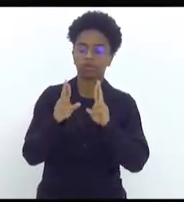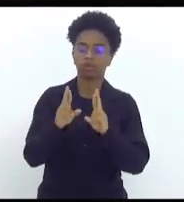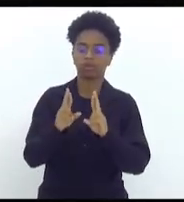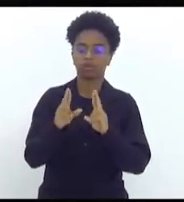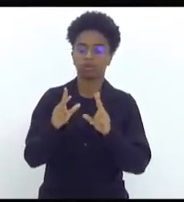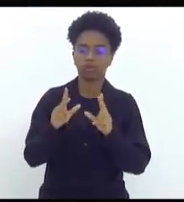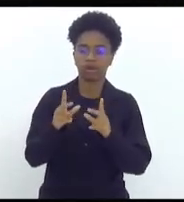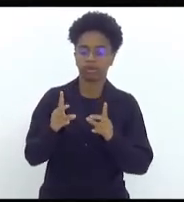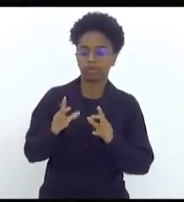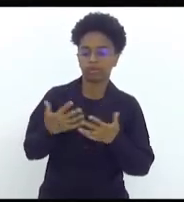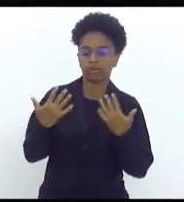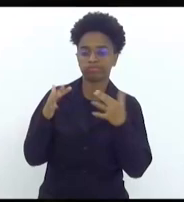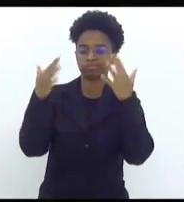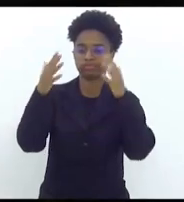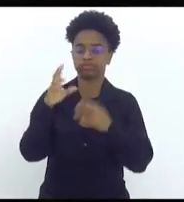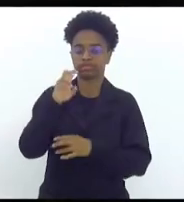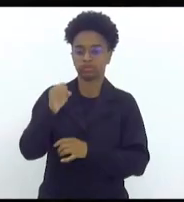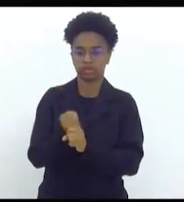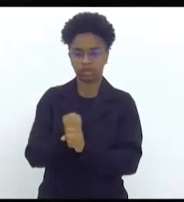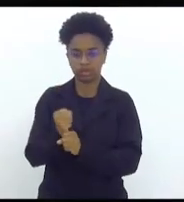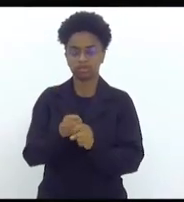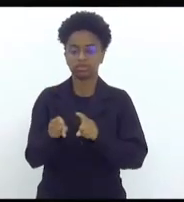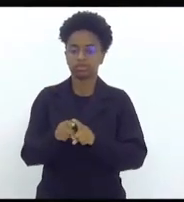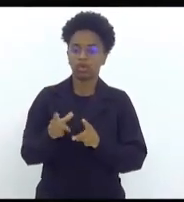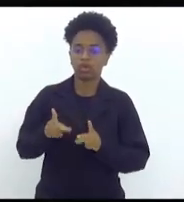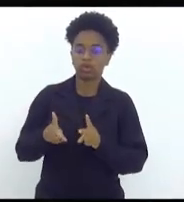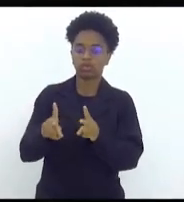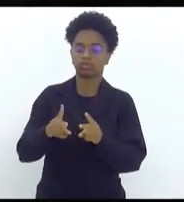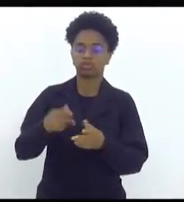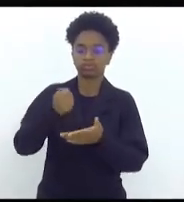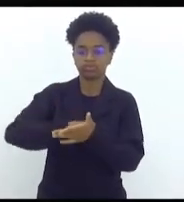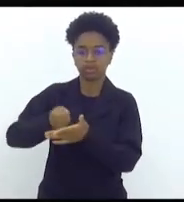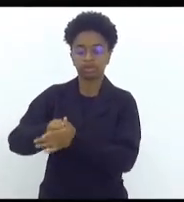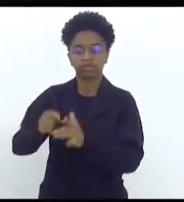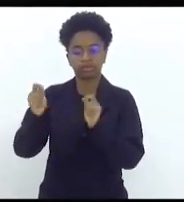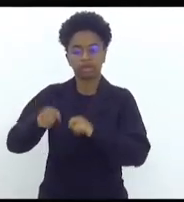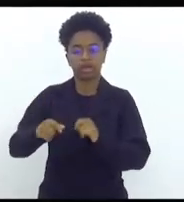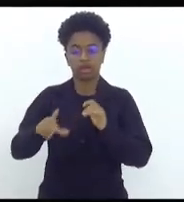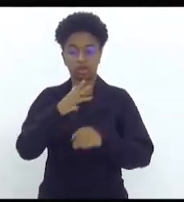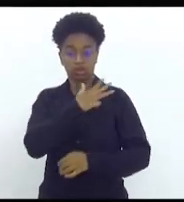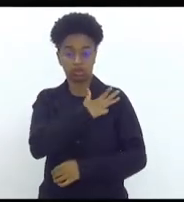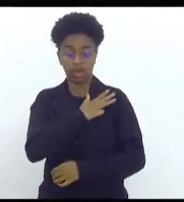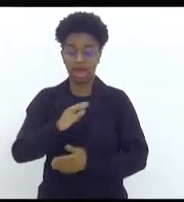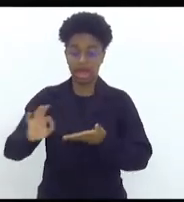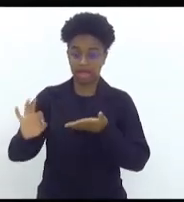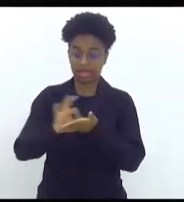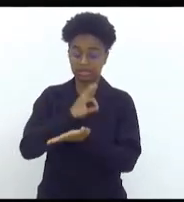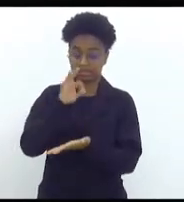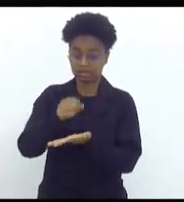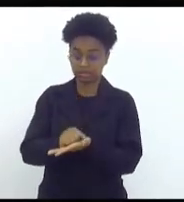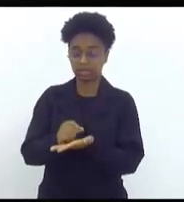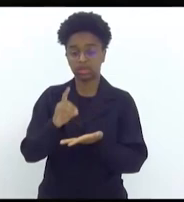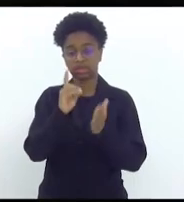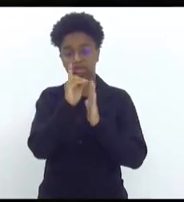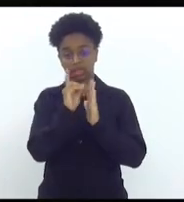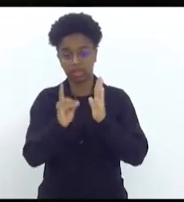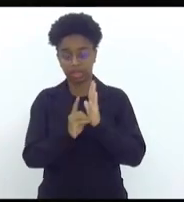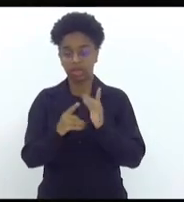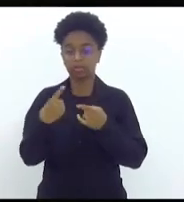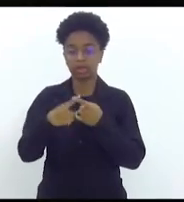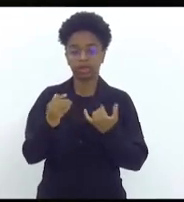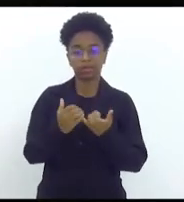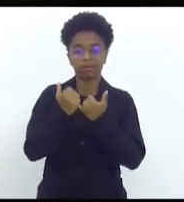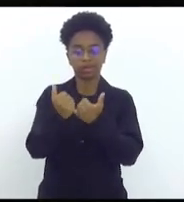Cinquentenário e vamos à luta para que Lula assine o Decreto que não só tomba o Hip Hop mas traz